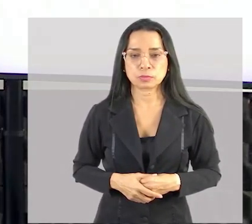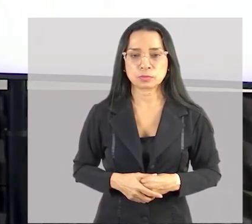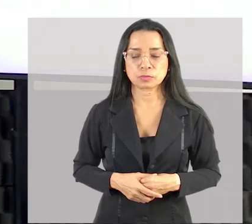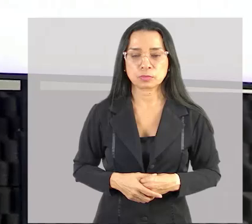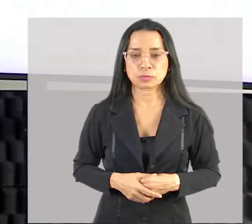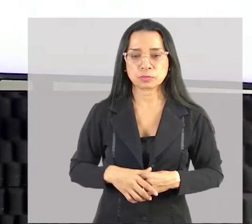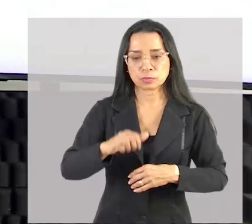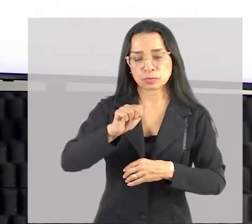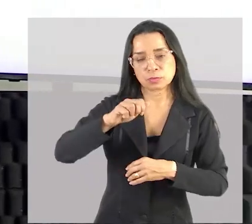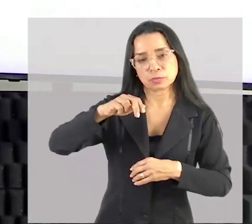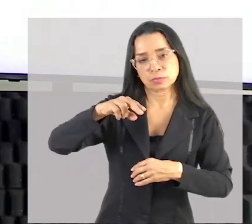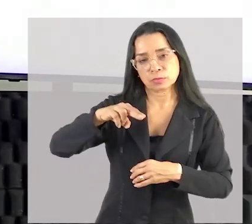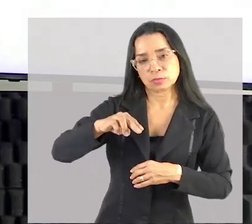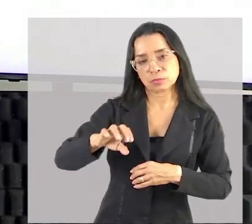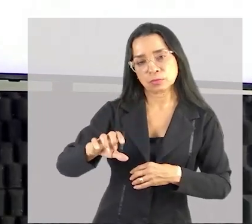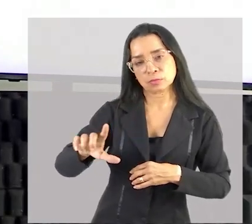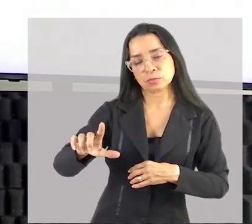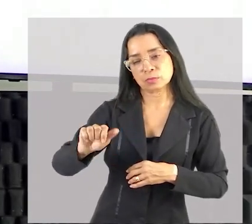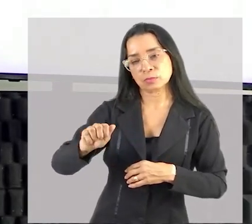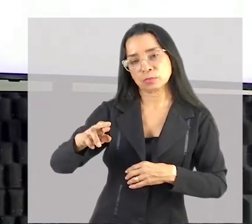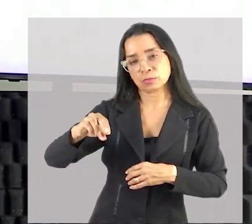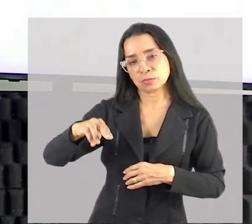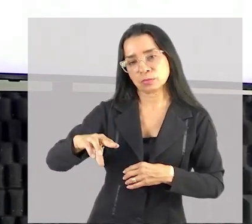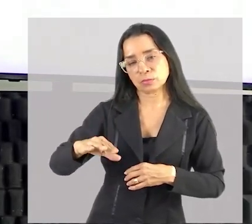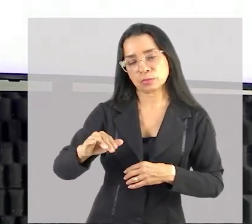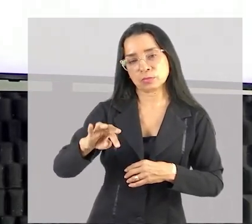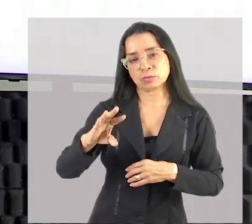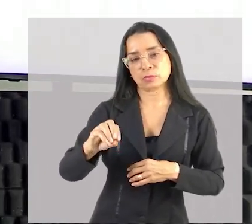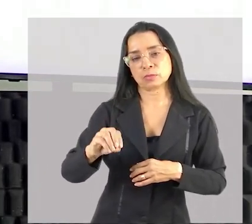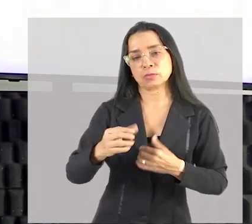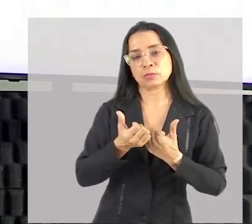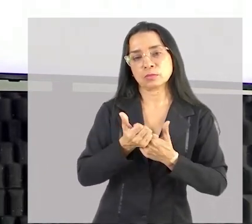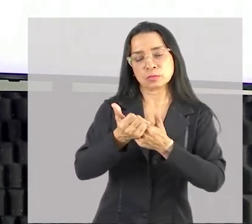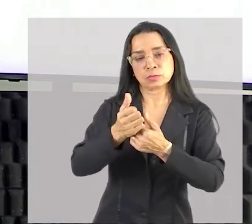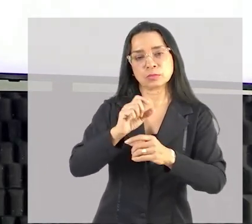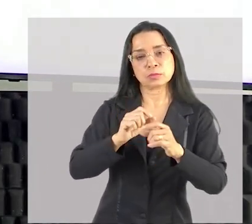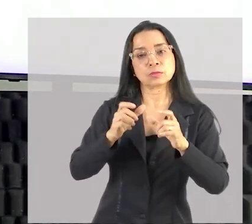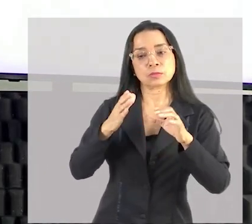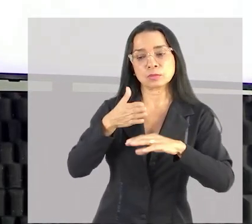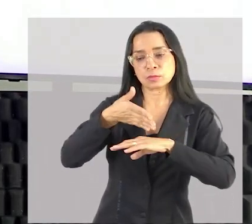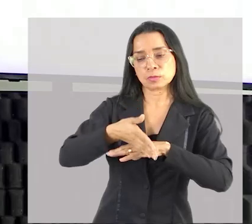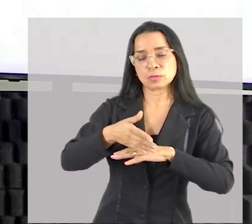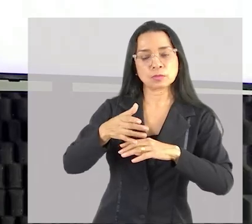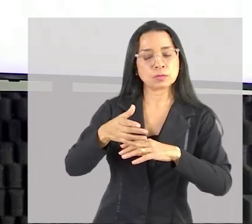Anel aromático. Se eu fizer uma substituição, eu posso entrar em qualquer posição do anel.